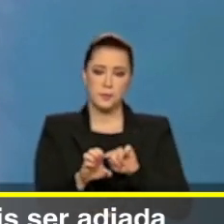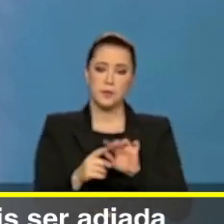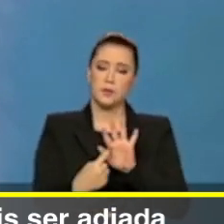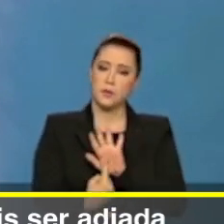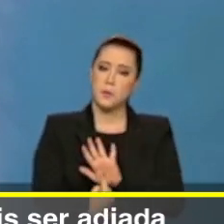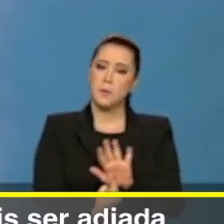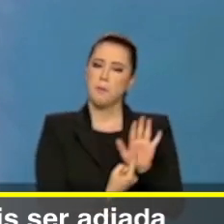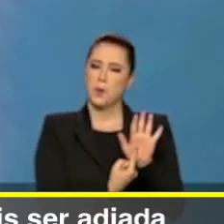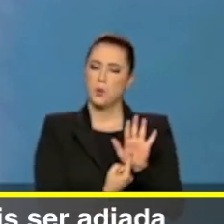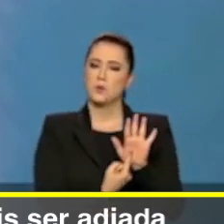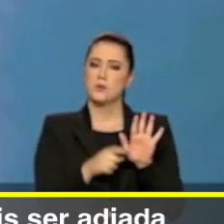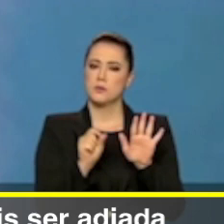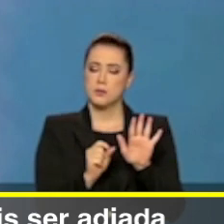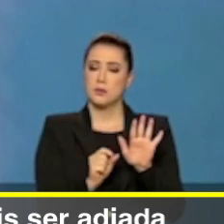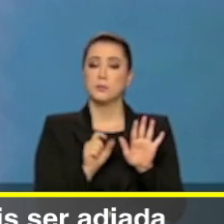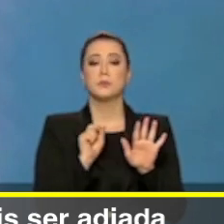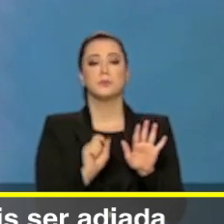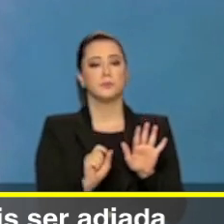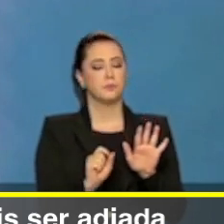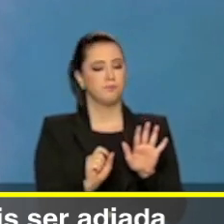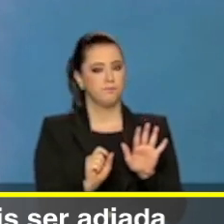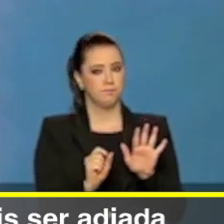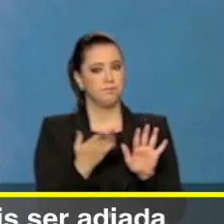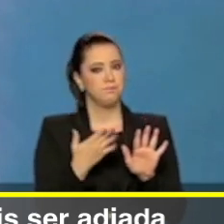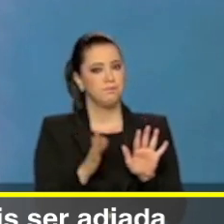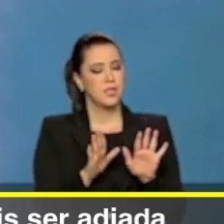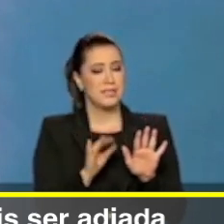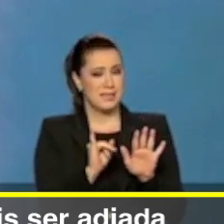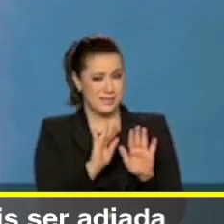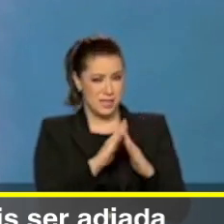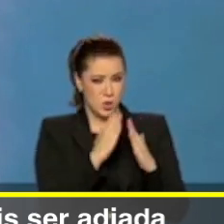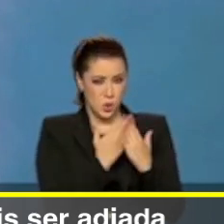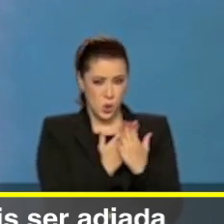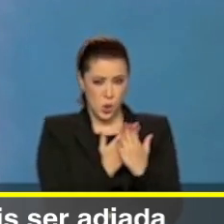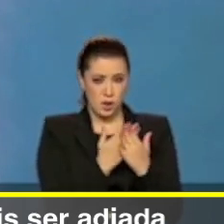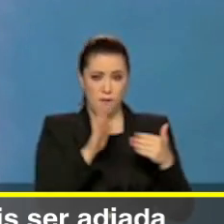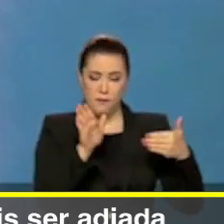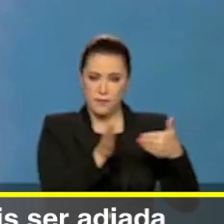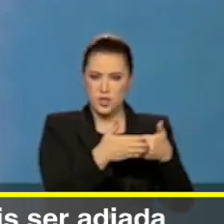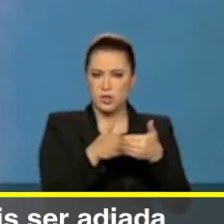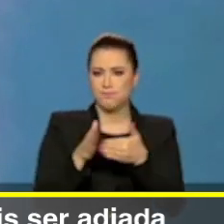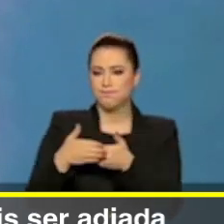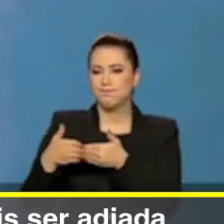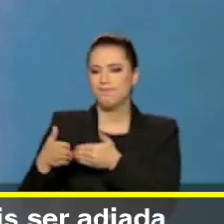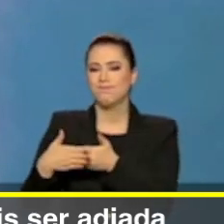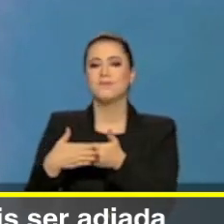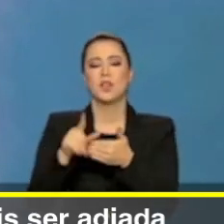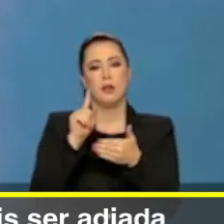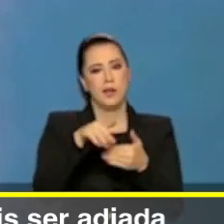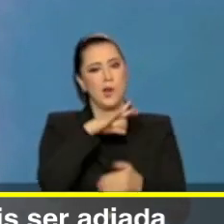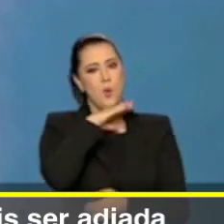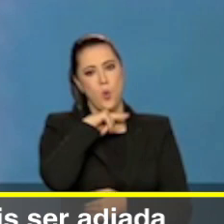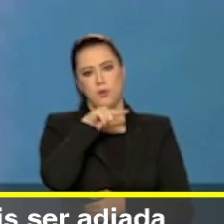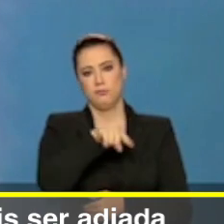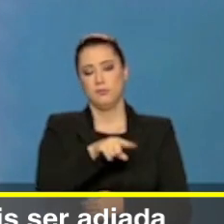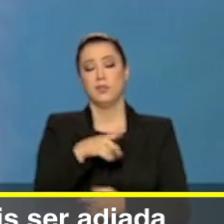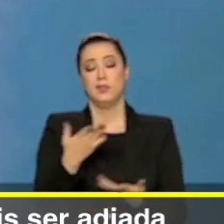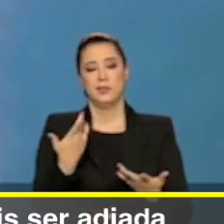Econômico, OCDE, apontam que o fechamento de escolas traz